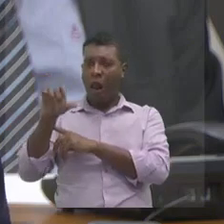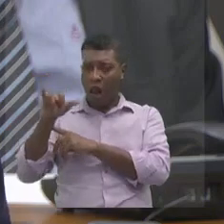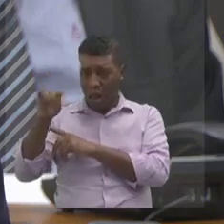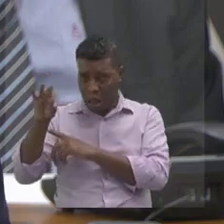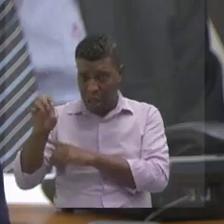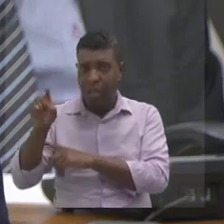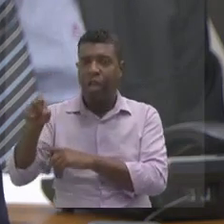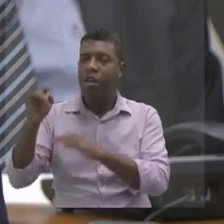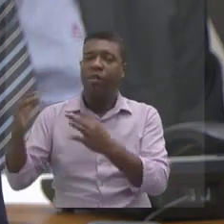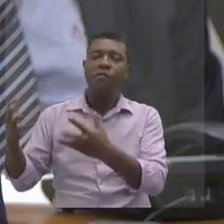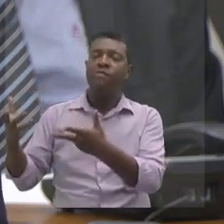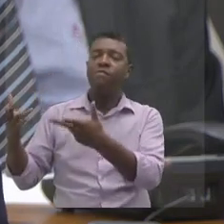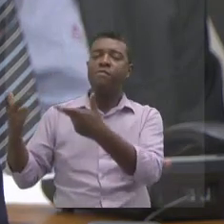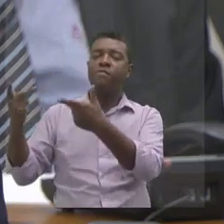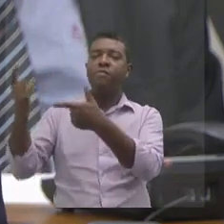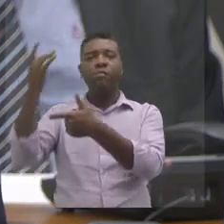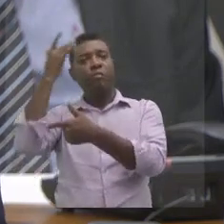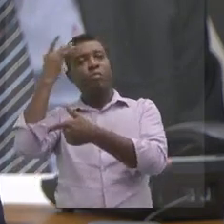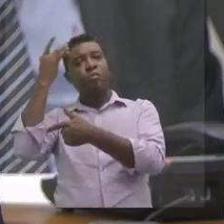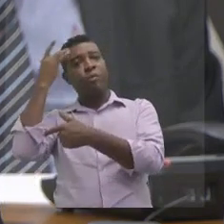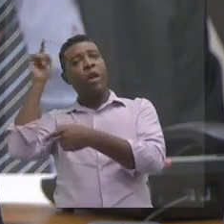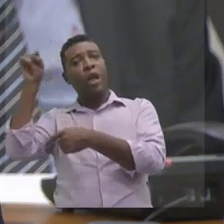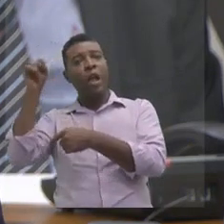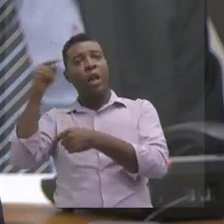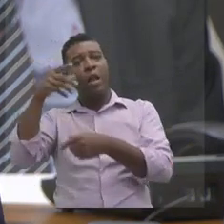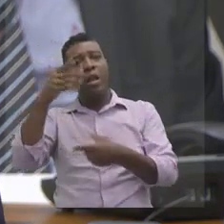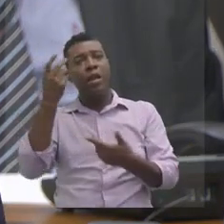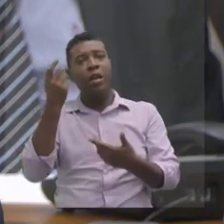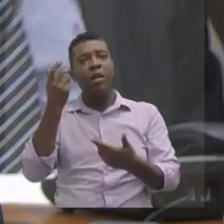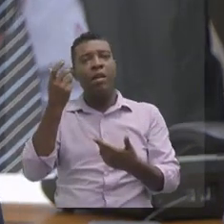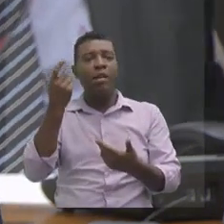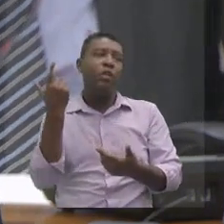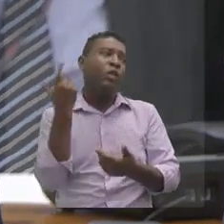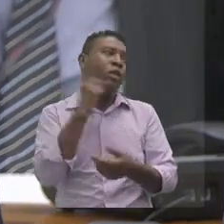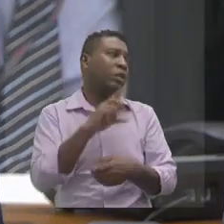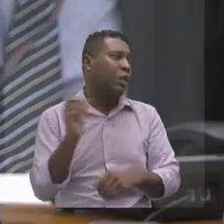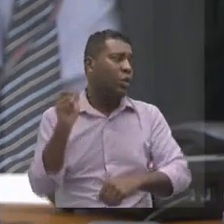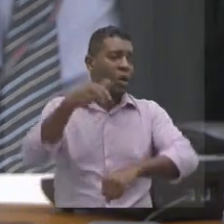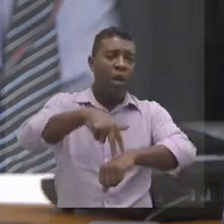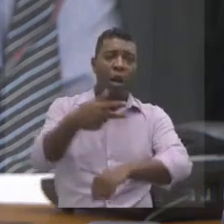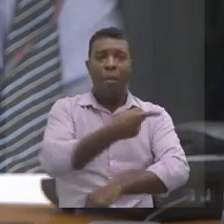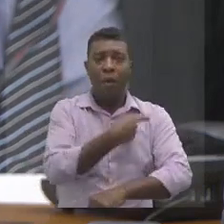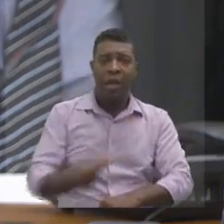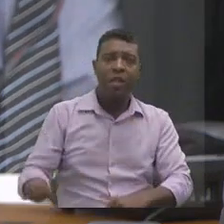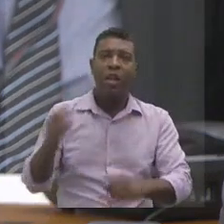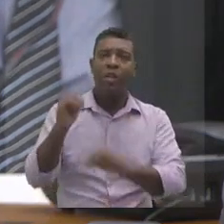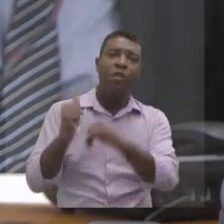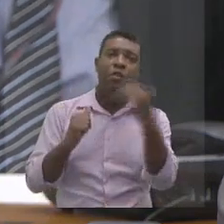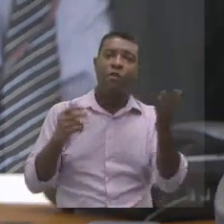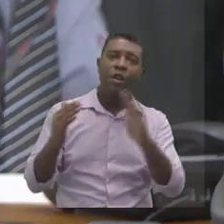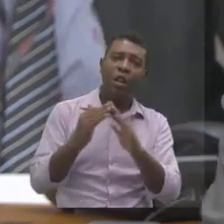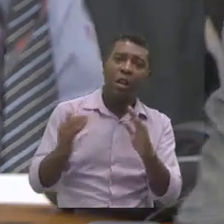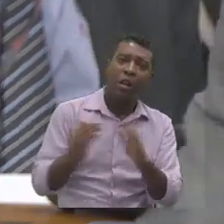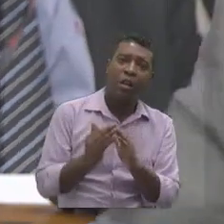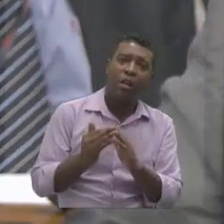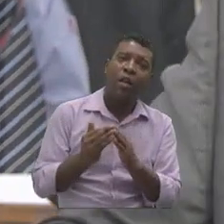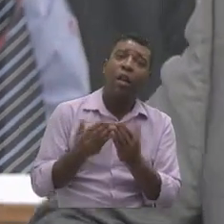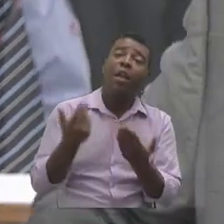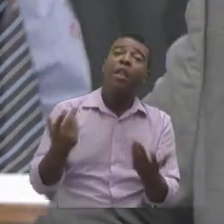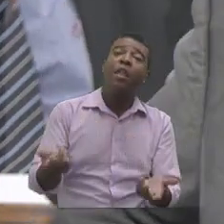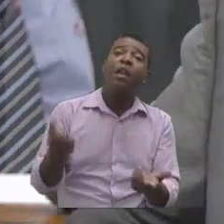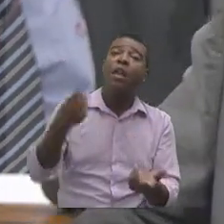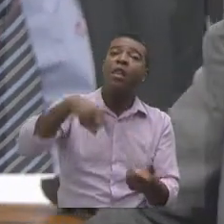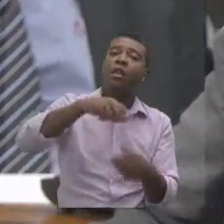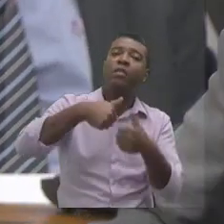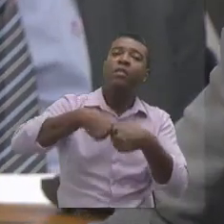área é presidiu a comissão de ferrovias extraordinária da casa entende tudo do tema nós estamos buscando junto com a